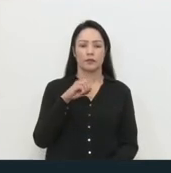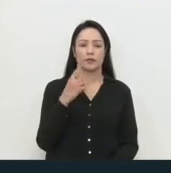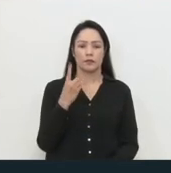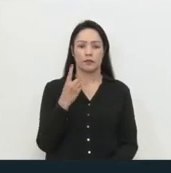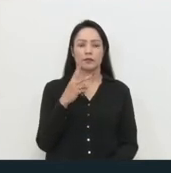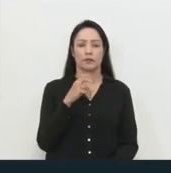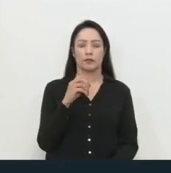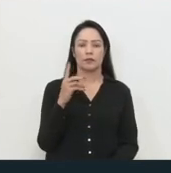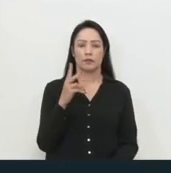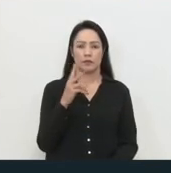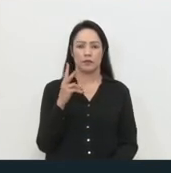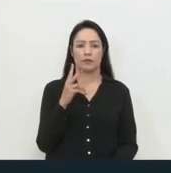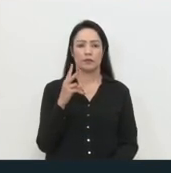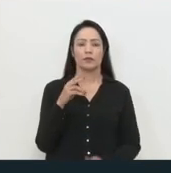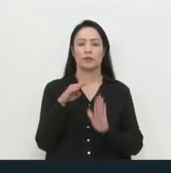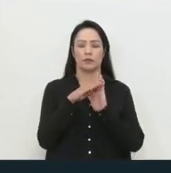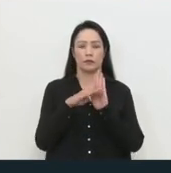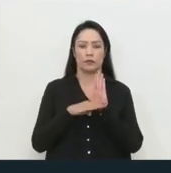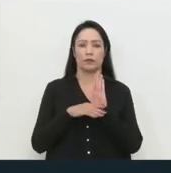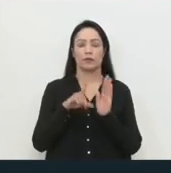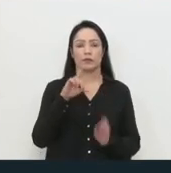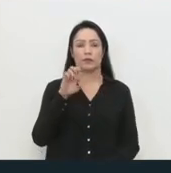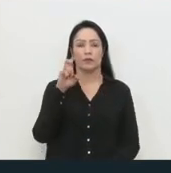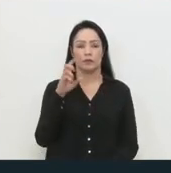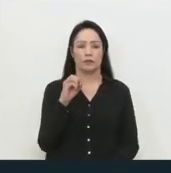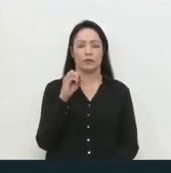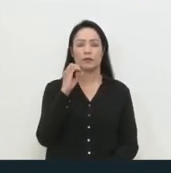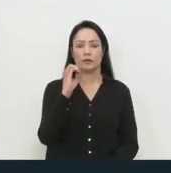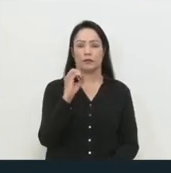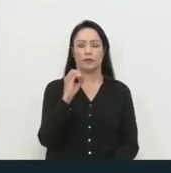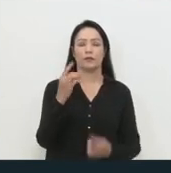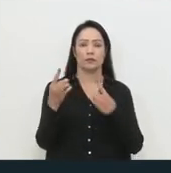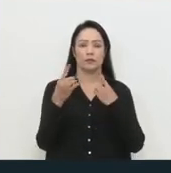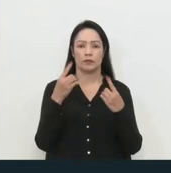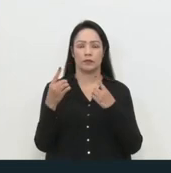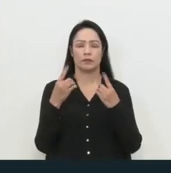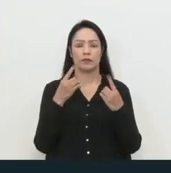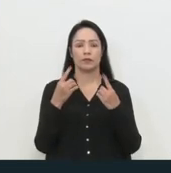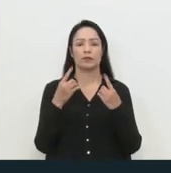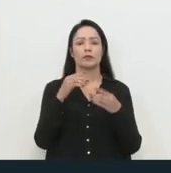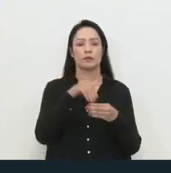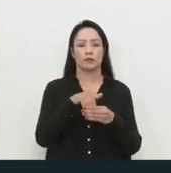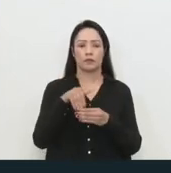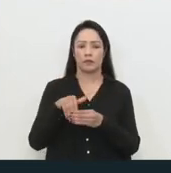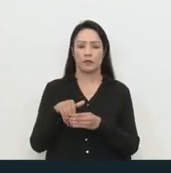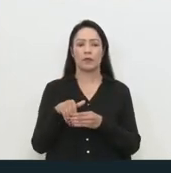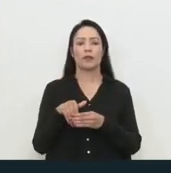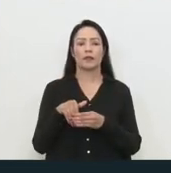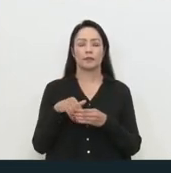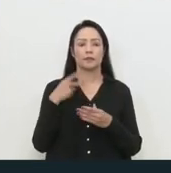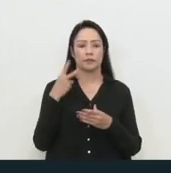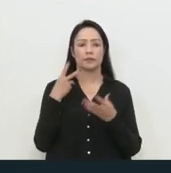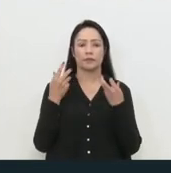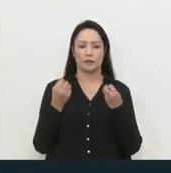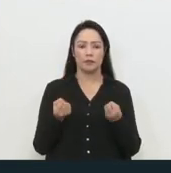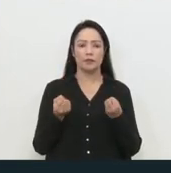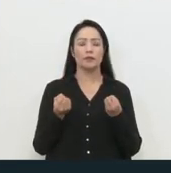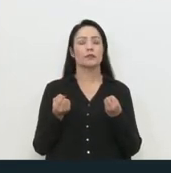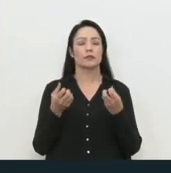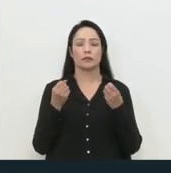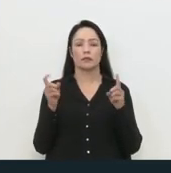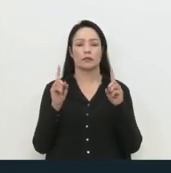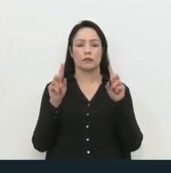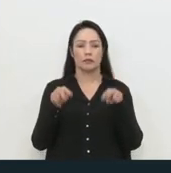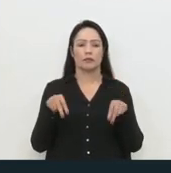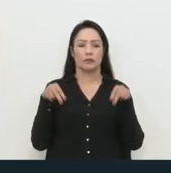informações sobre o programa luxo zero autor Vereador Souza em discussão encerra da discussão em votação os vereadores favoráveis Como estão